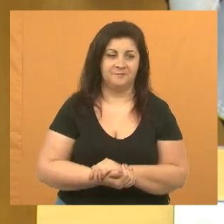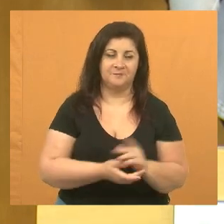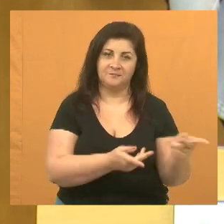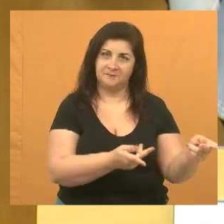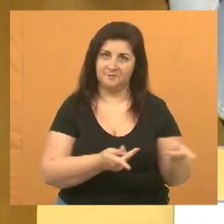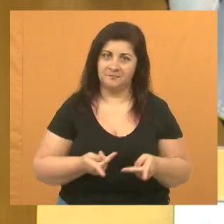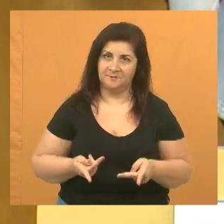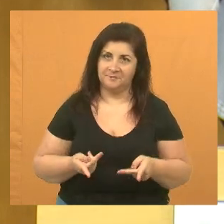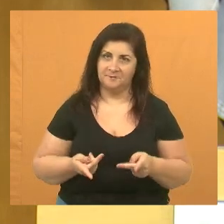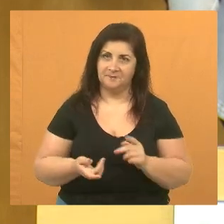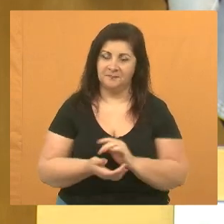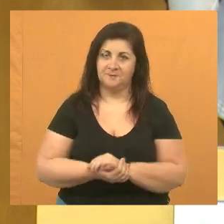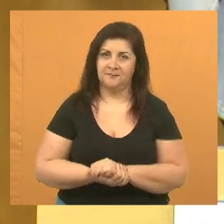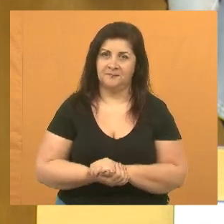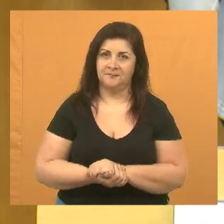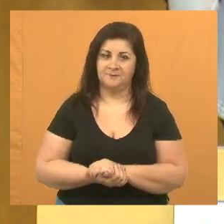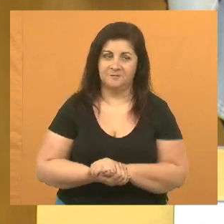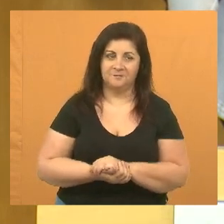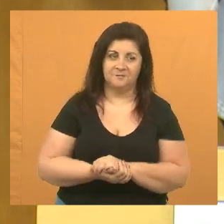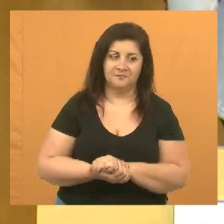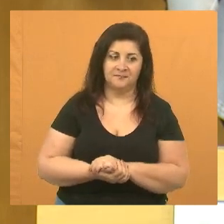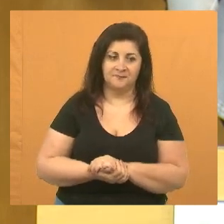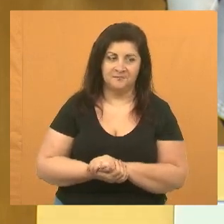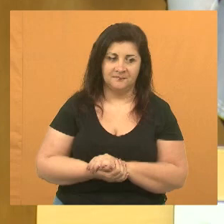Convidamos, então,